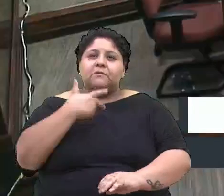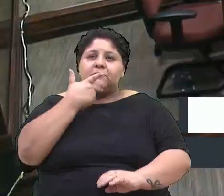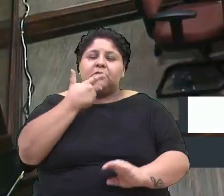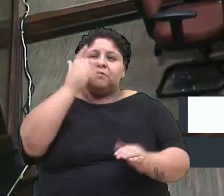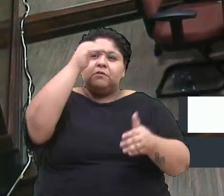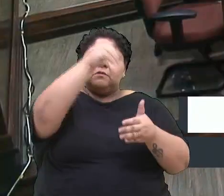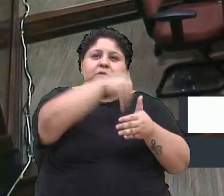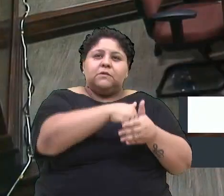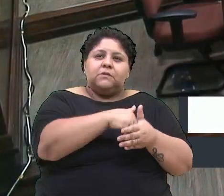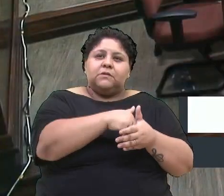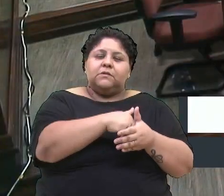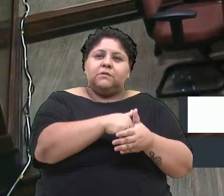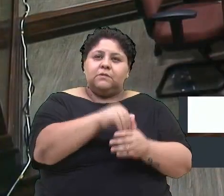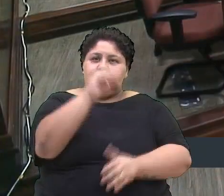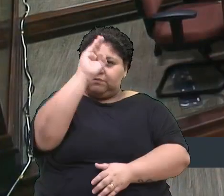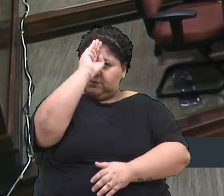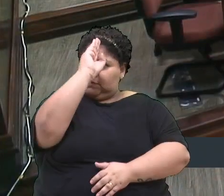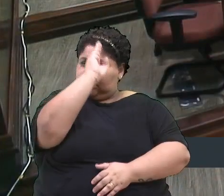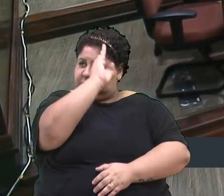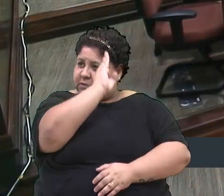Voto. Bressan.